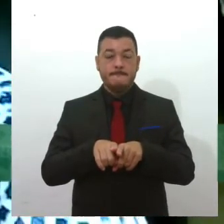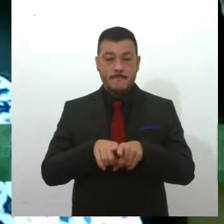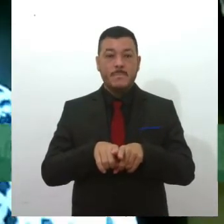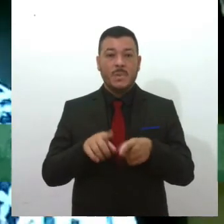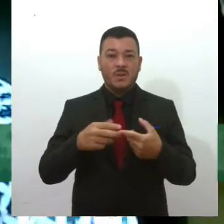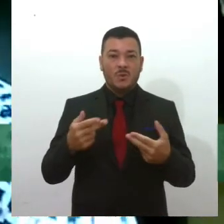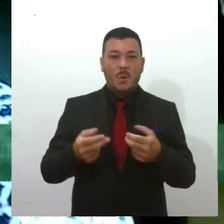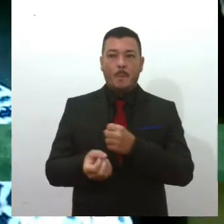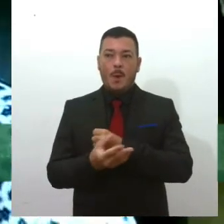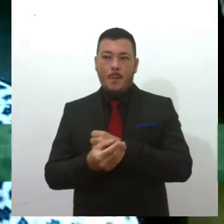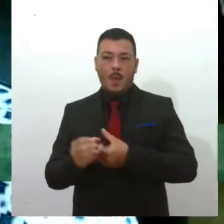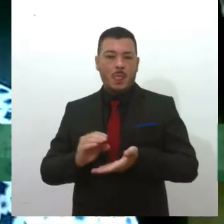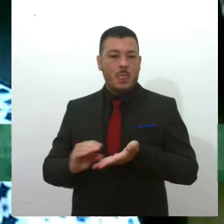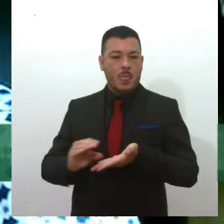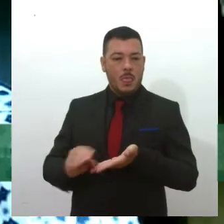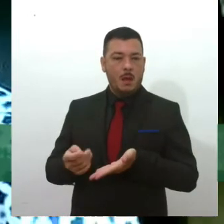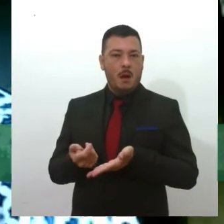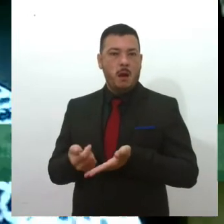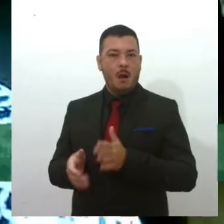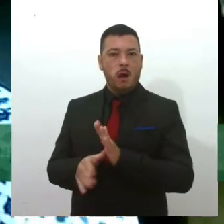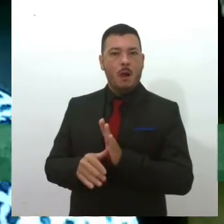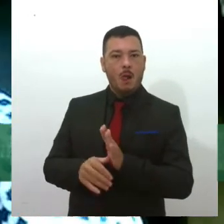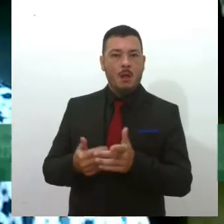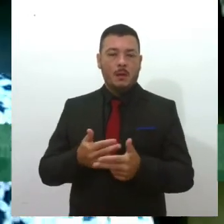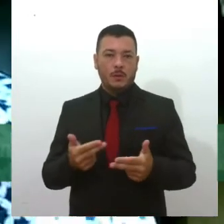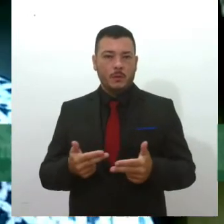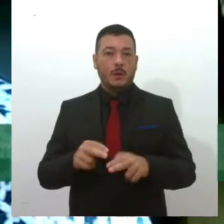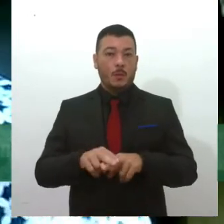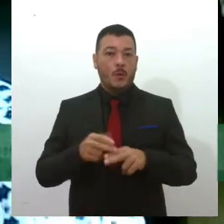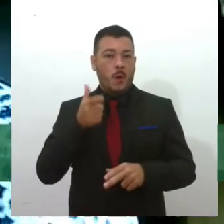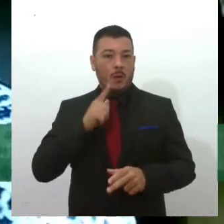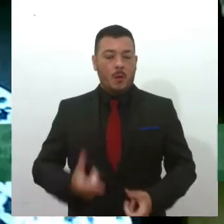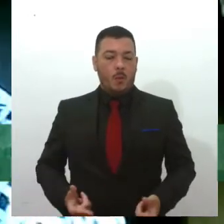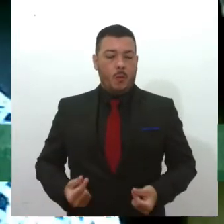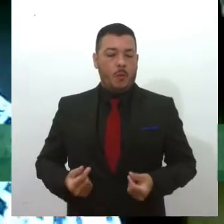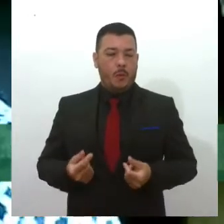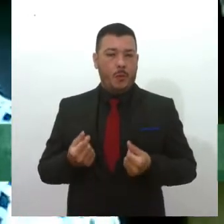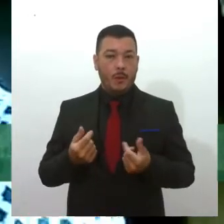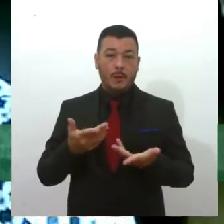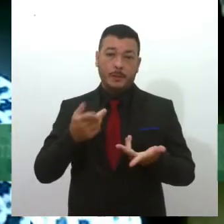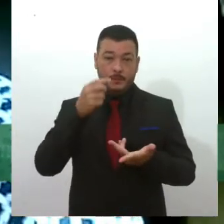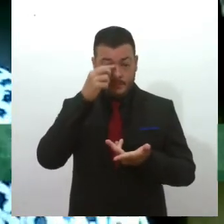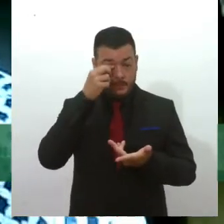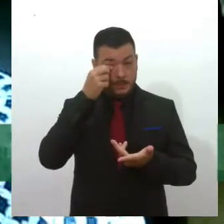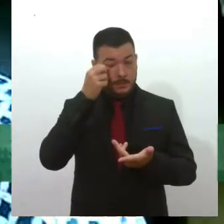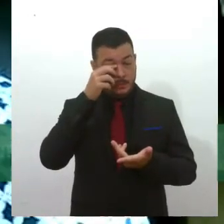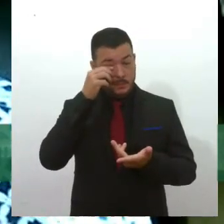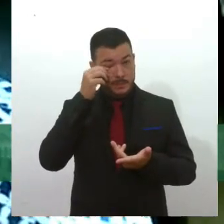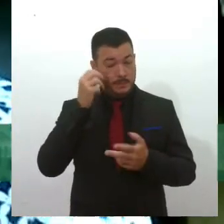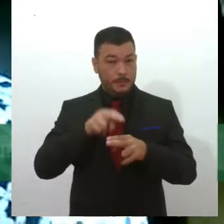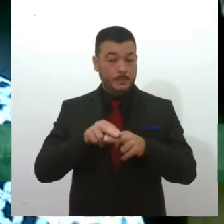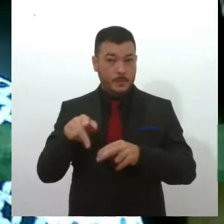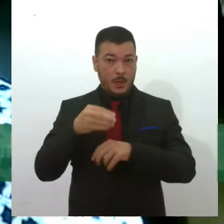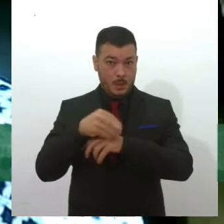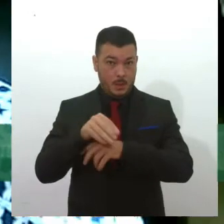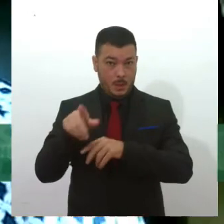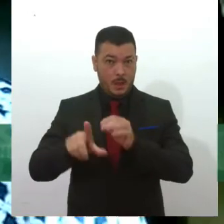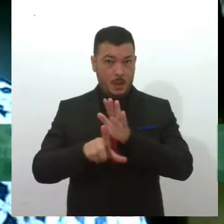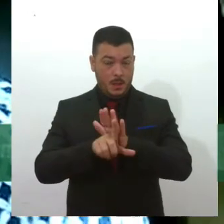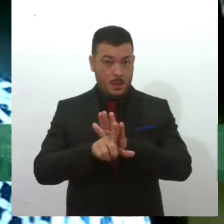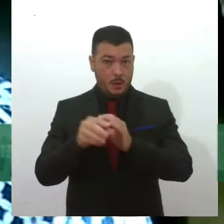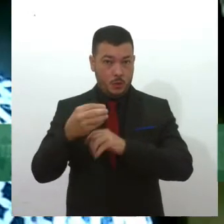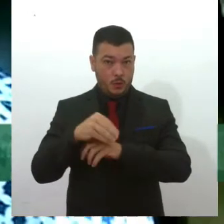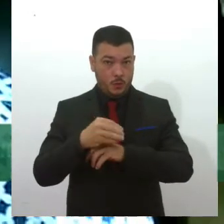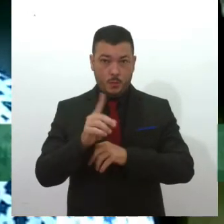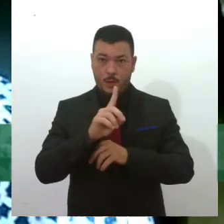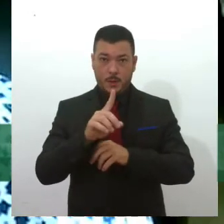né? Para enriquecer, para obter enriquecimento ilícito. E não é esse o caso da lei de acesso à informação. Os